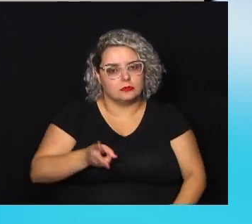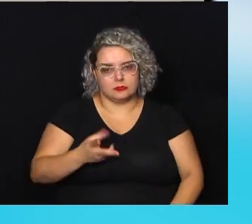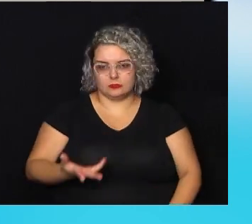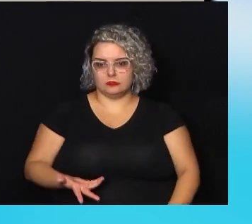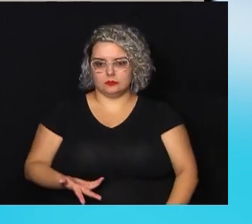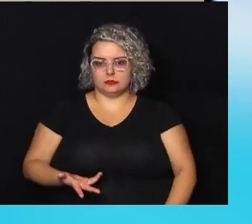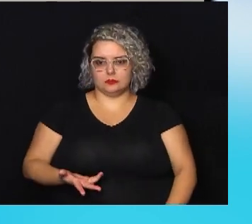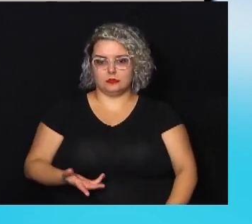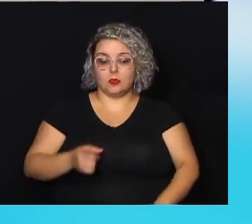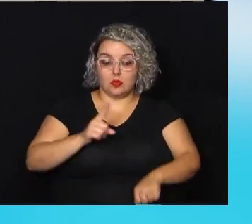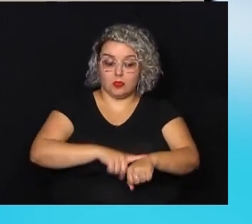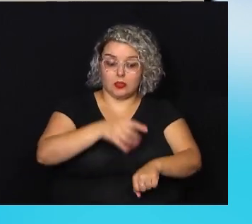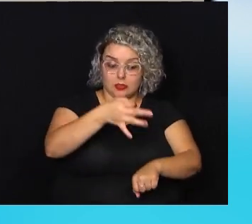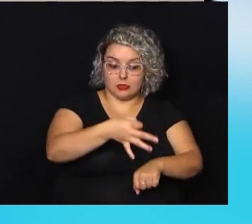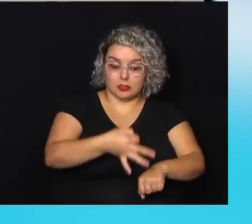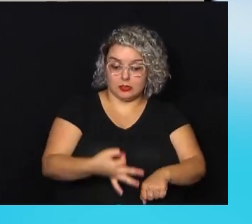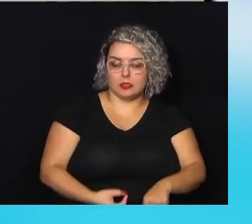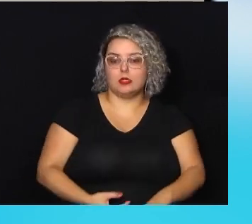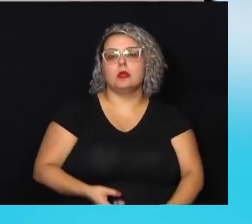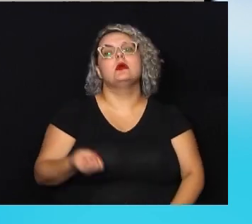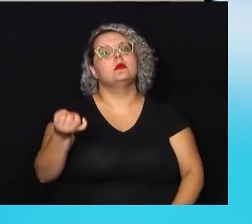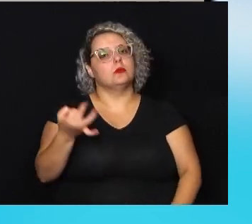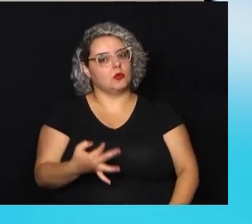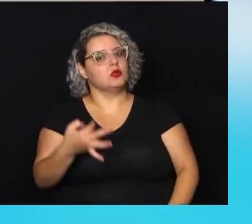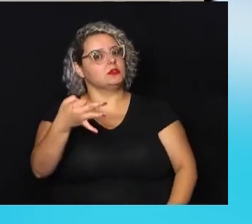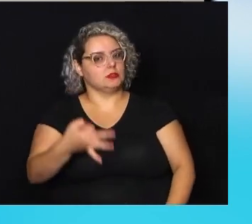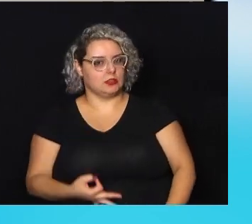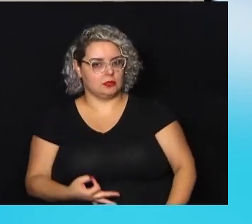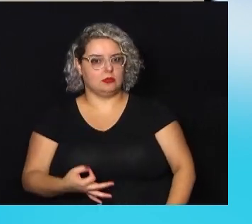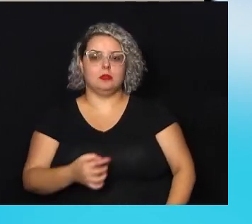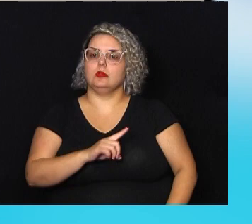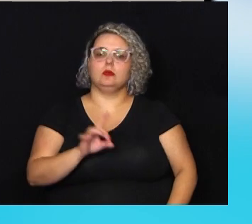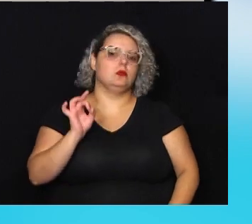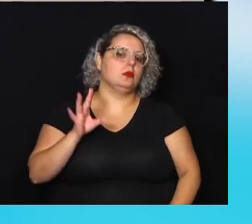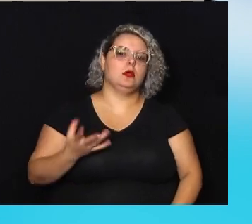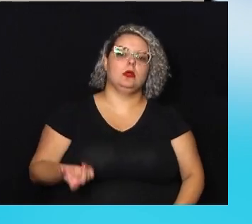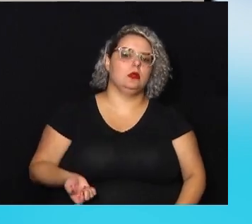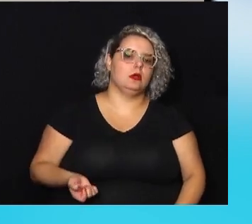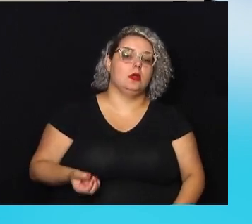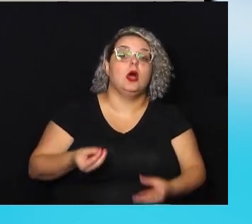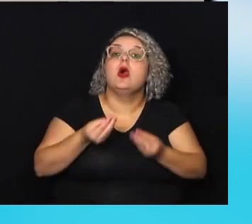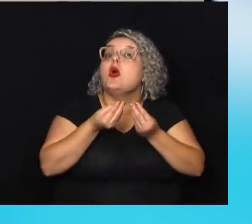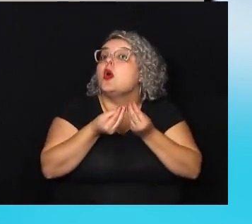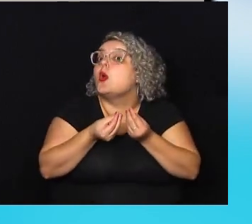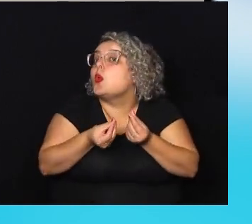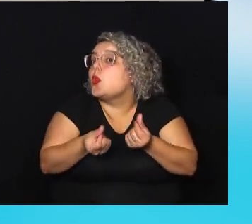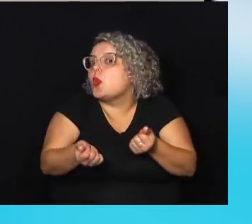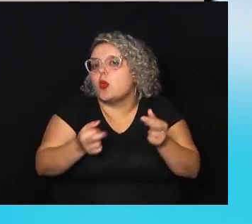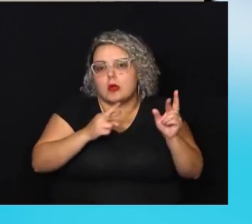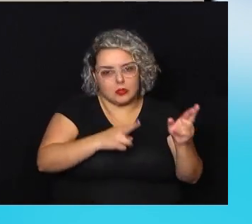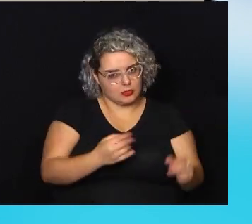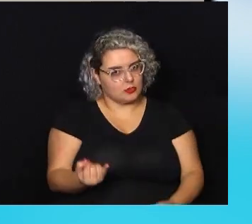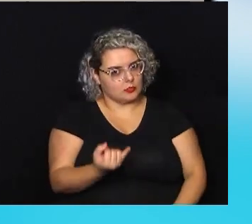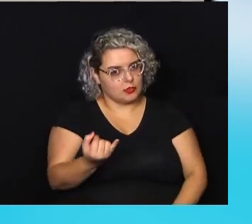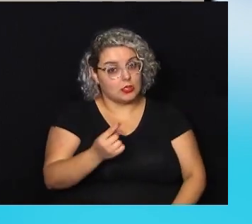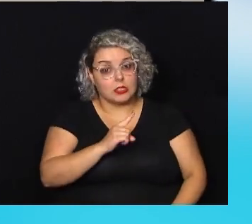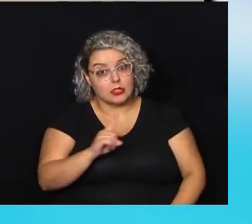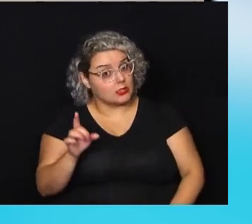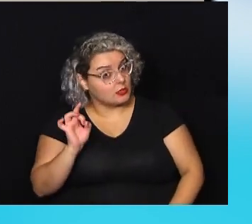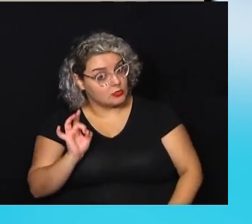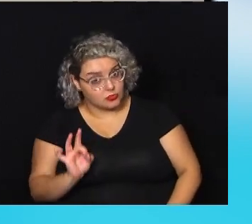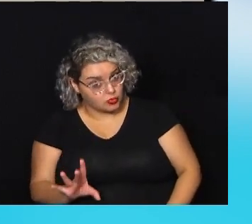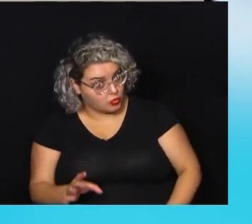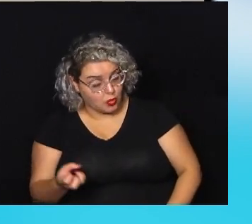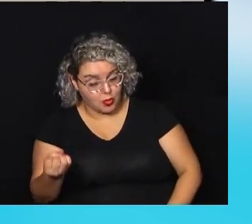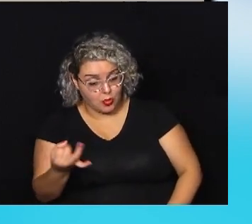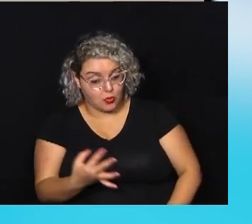ter regularidade e ele também precisa ter uma quantidade adequada. Então, não é somente a